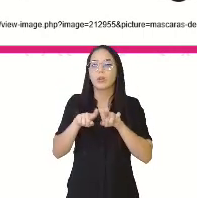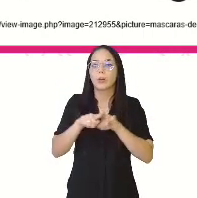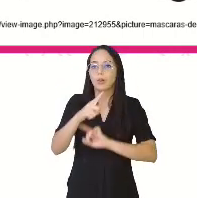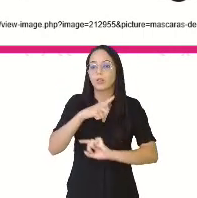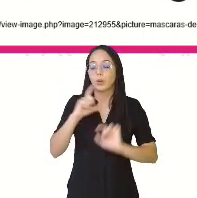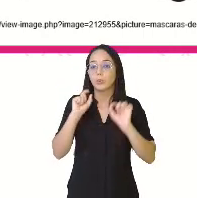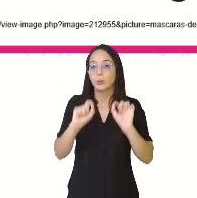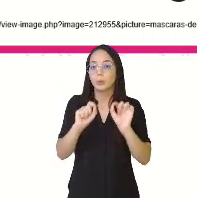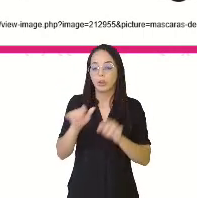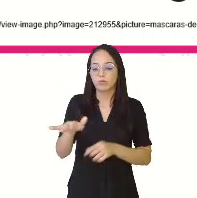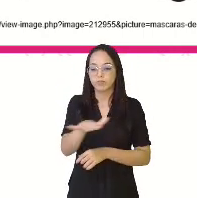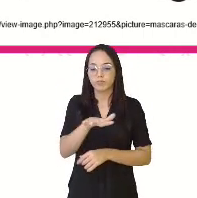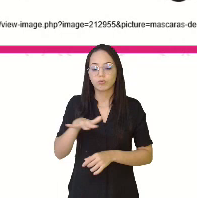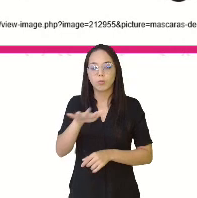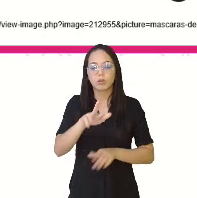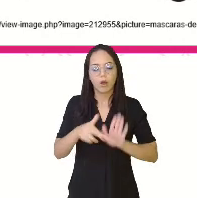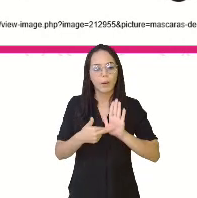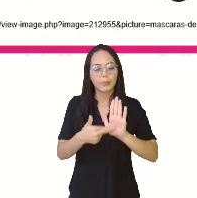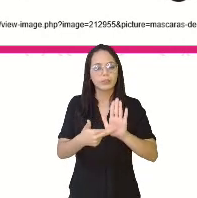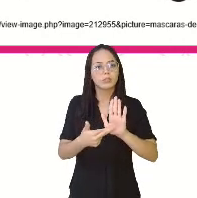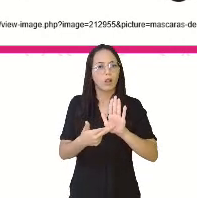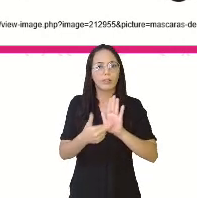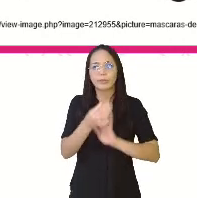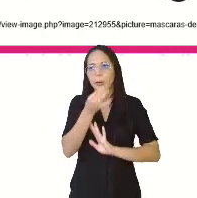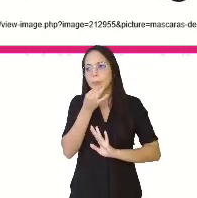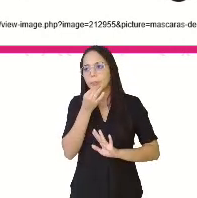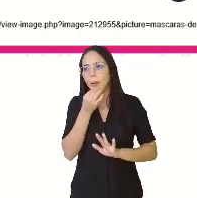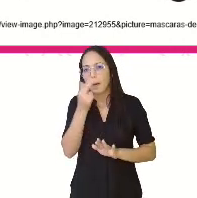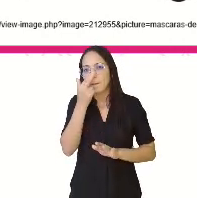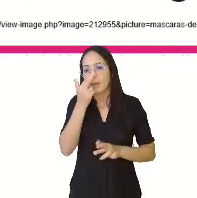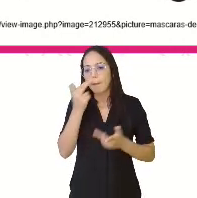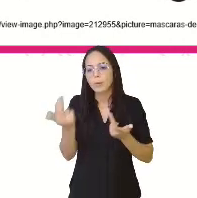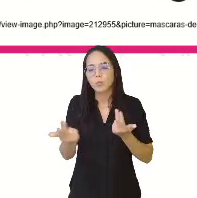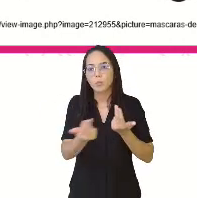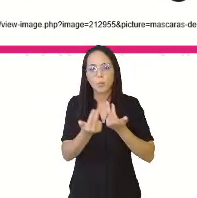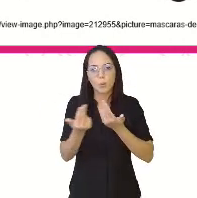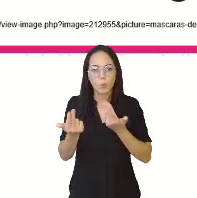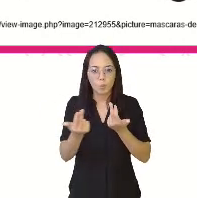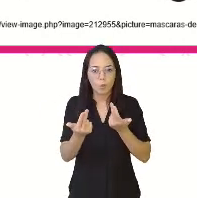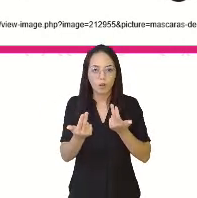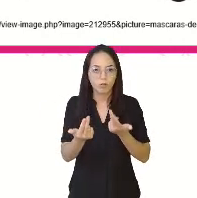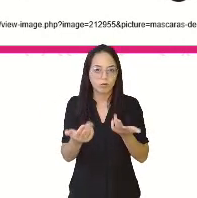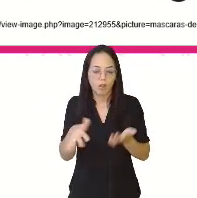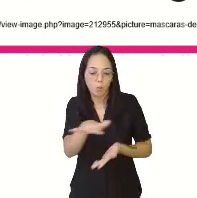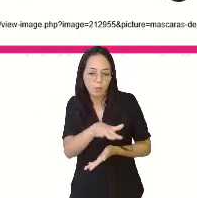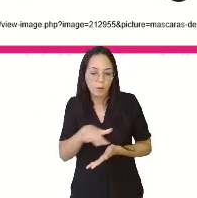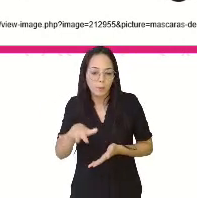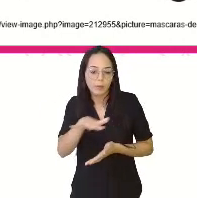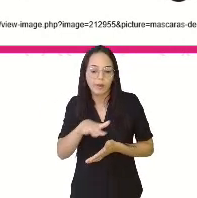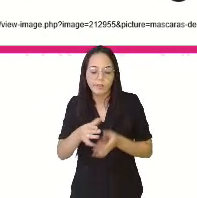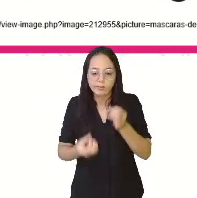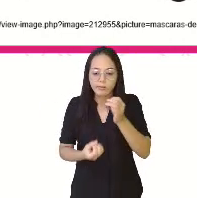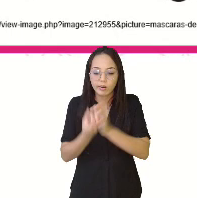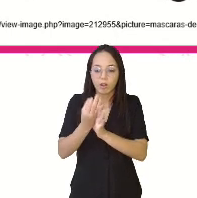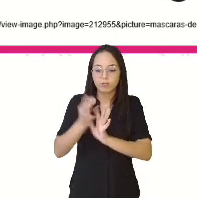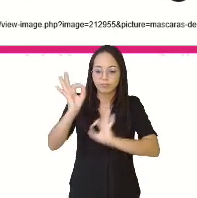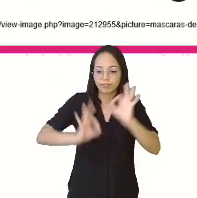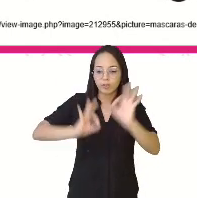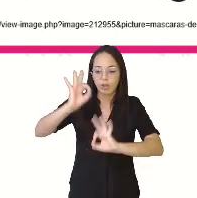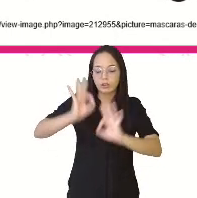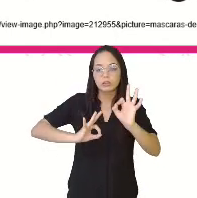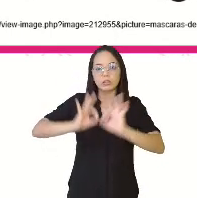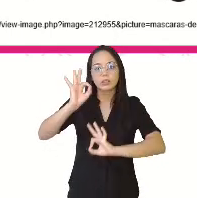o espaço representado, que é praticamente a mesma coisa do espaço cênico. É um ambiente recriado pelos